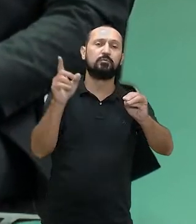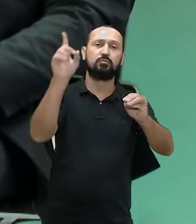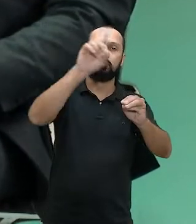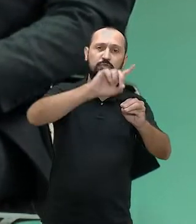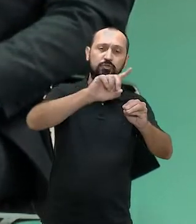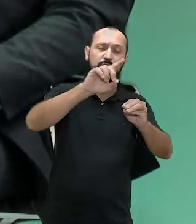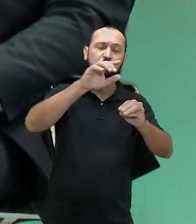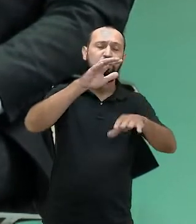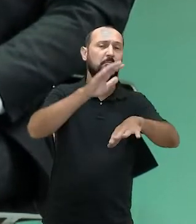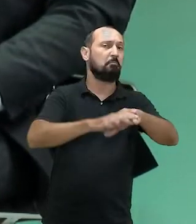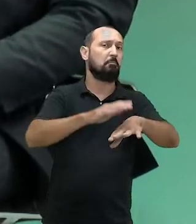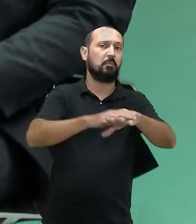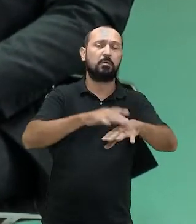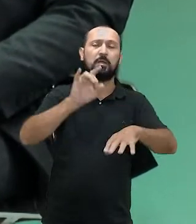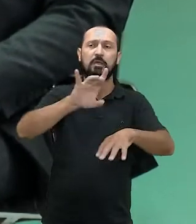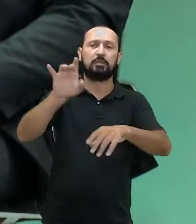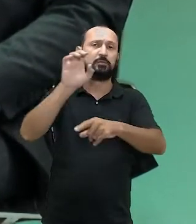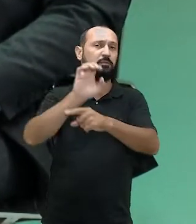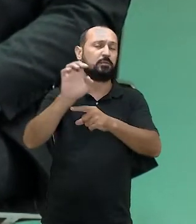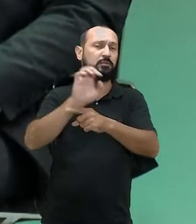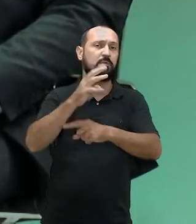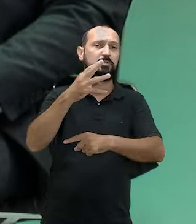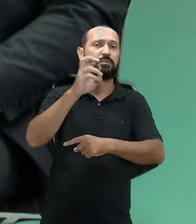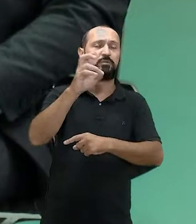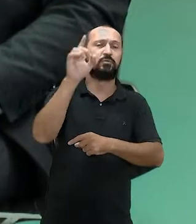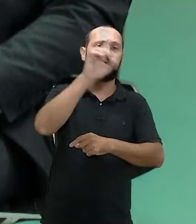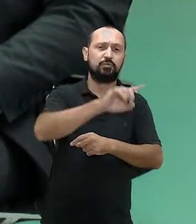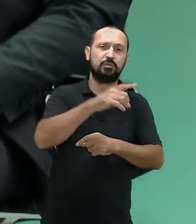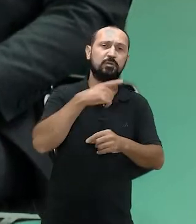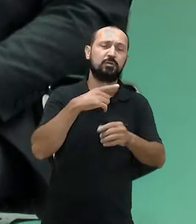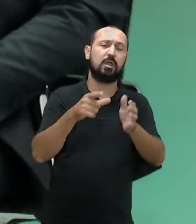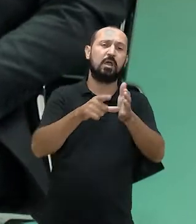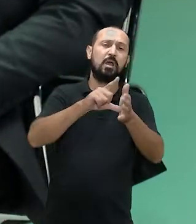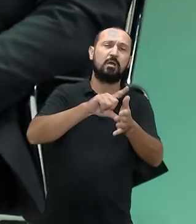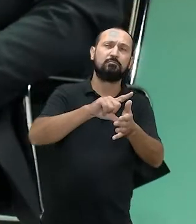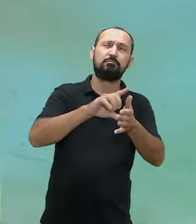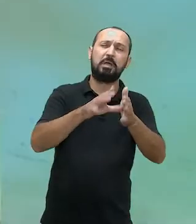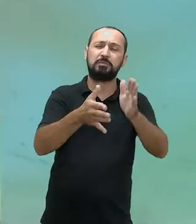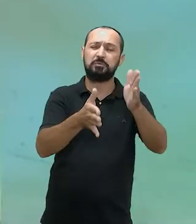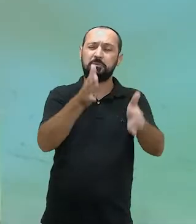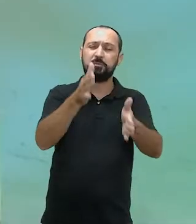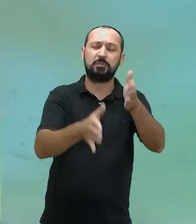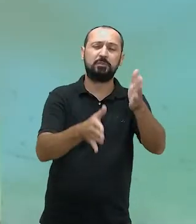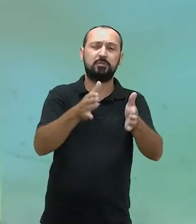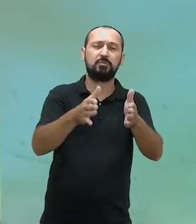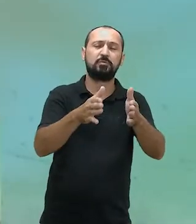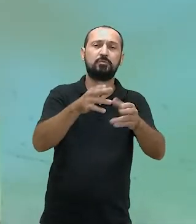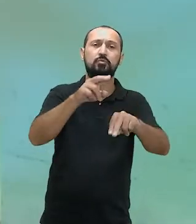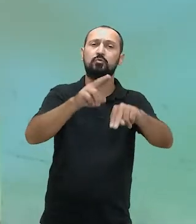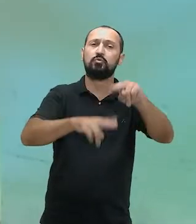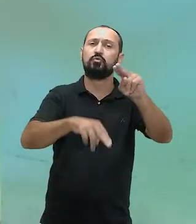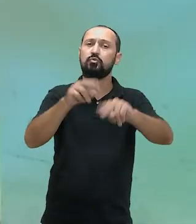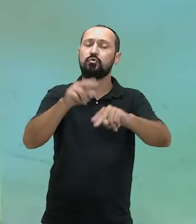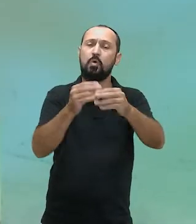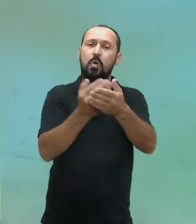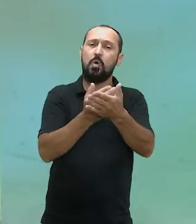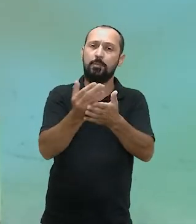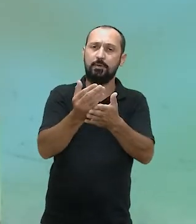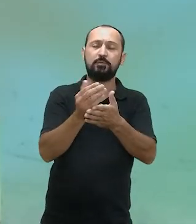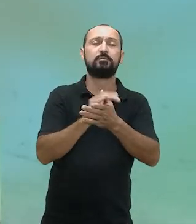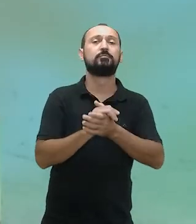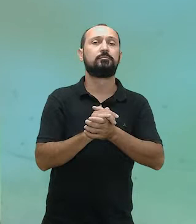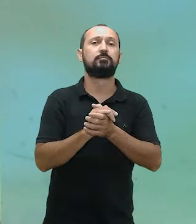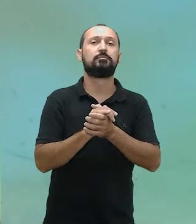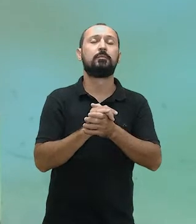né? Cada estado tem o seu. O nosso é 45 dias, que vai dar ali no início de junho. Até junho, até o começo de junho,